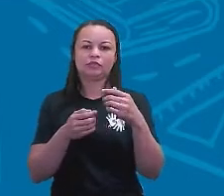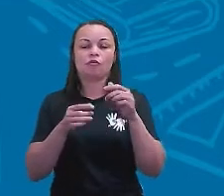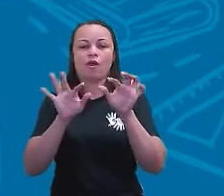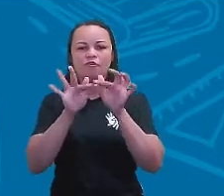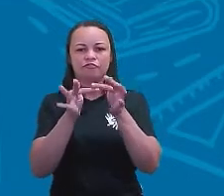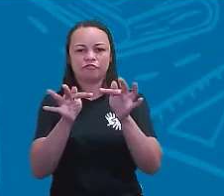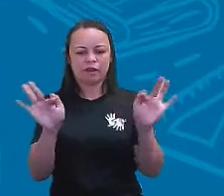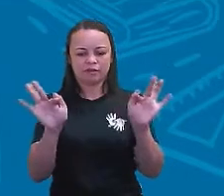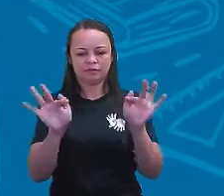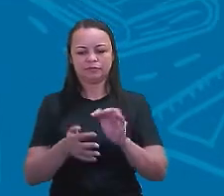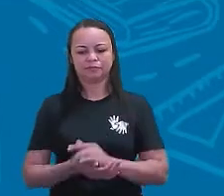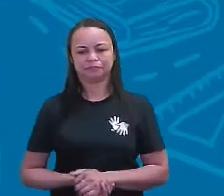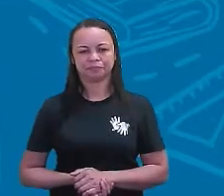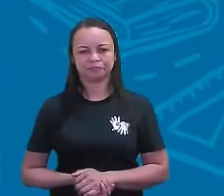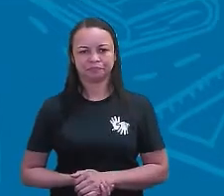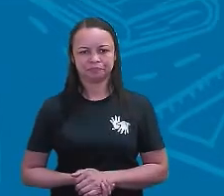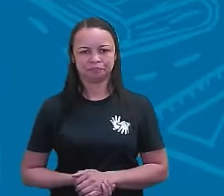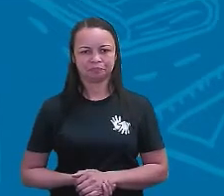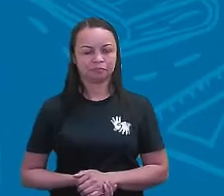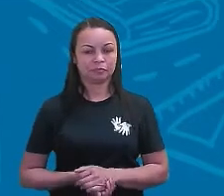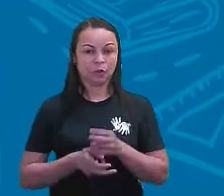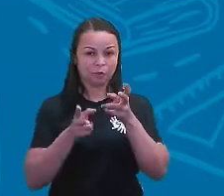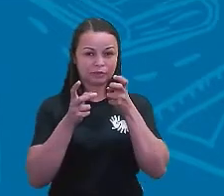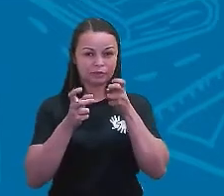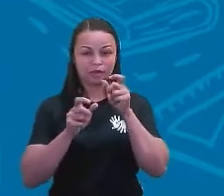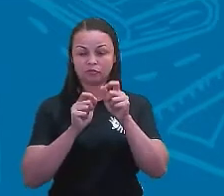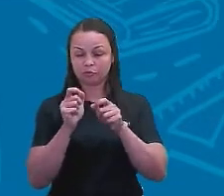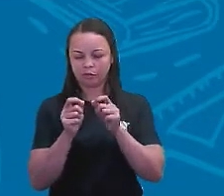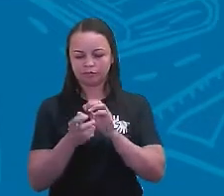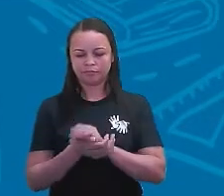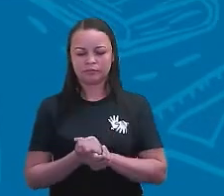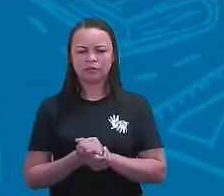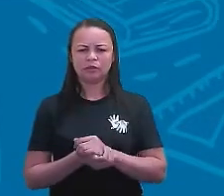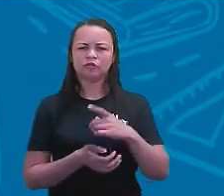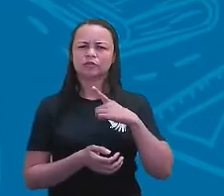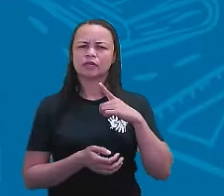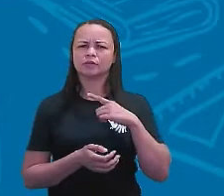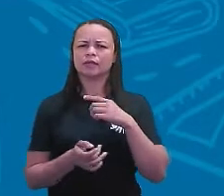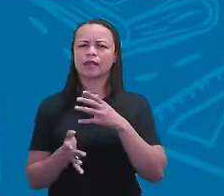frase. Nota, quando você tem acesso a